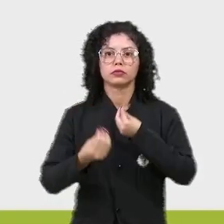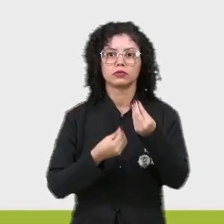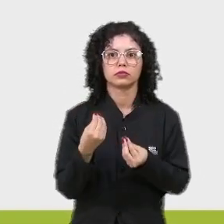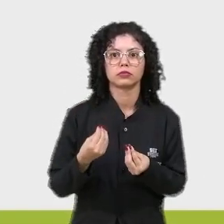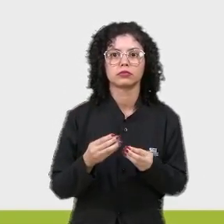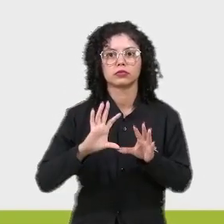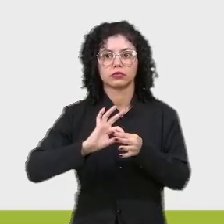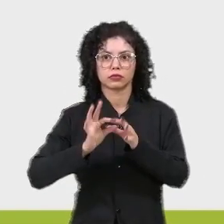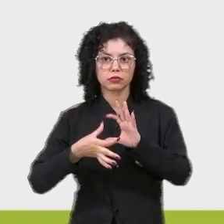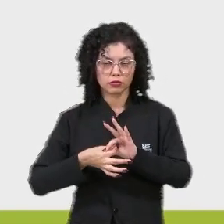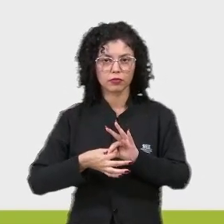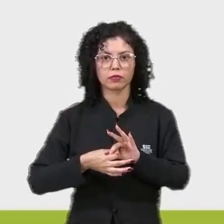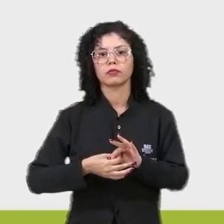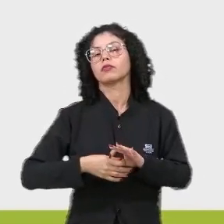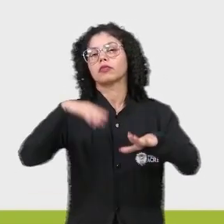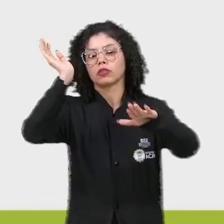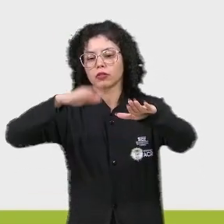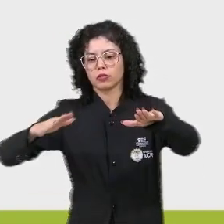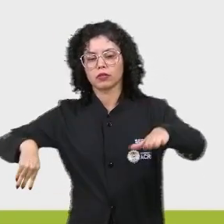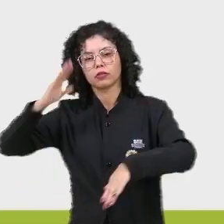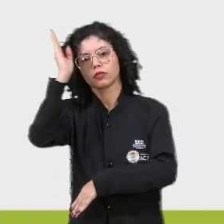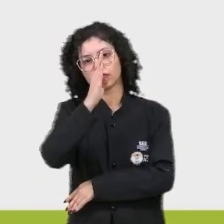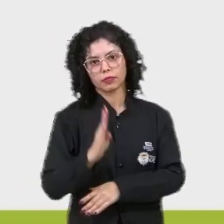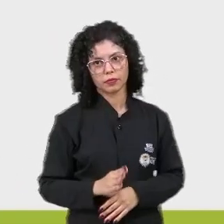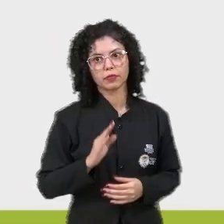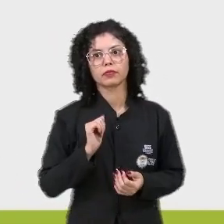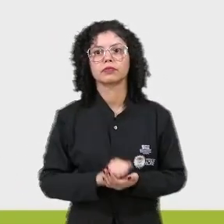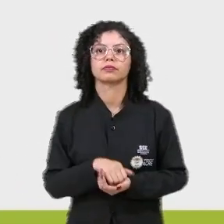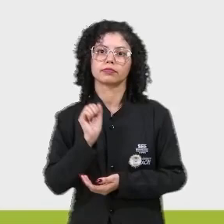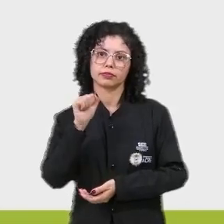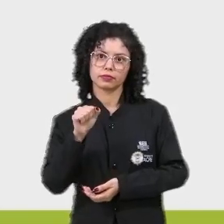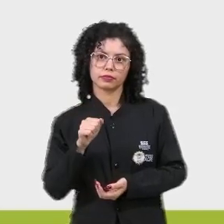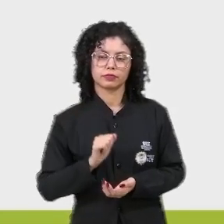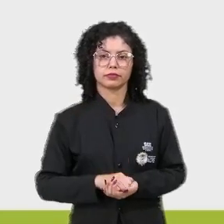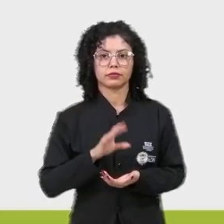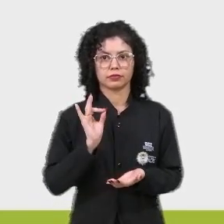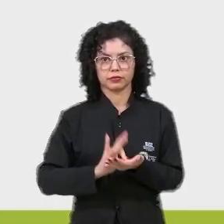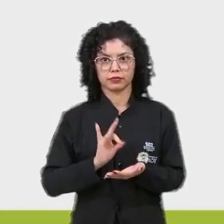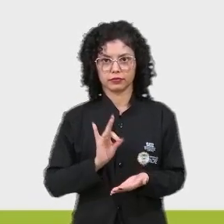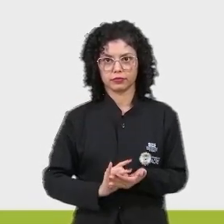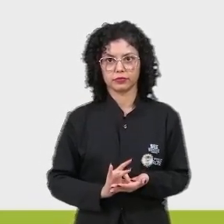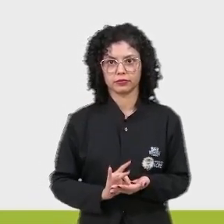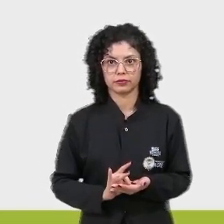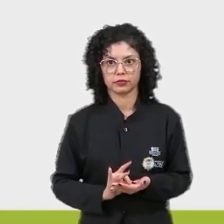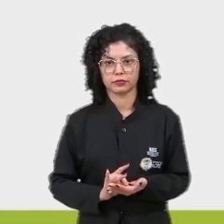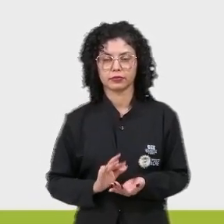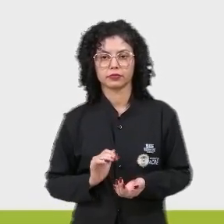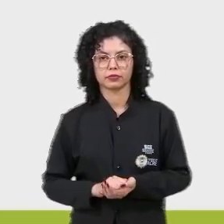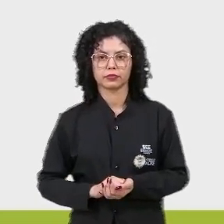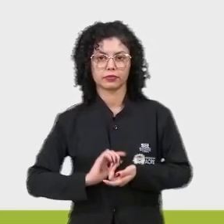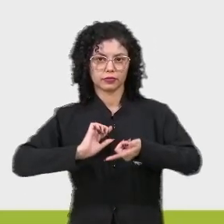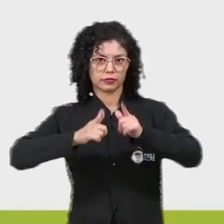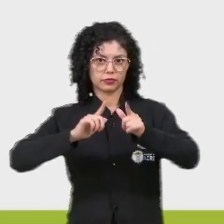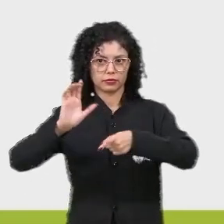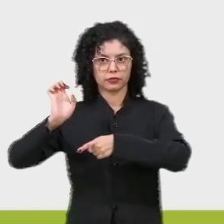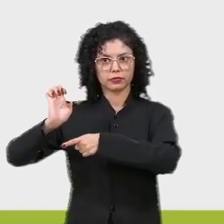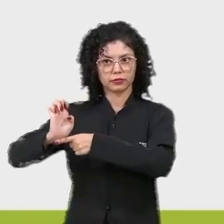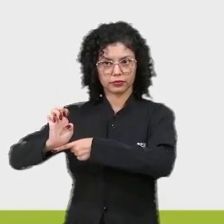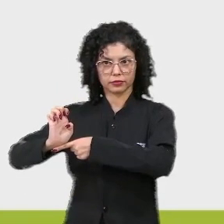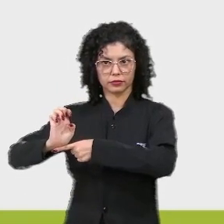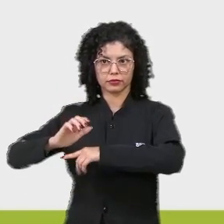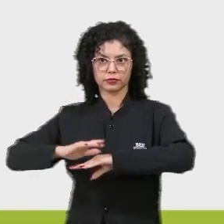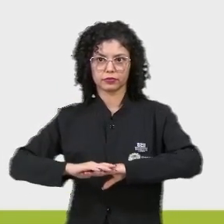ao contexto do trânsito brasileiro. E sim, é verdade. Tá bom, pessoal? Portanto,